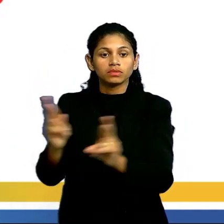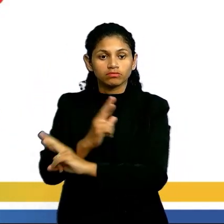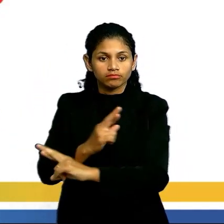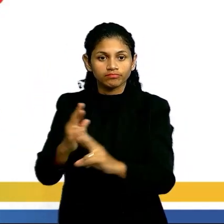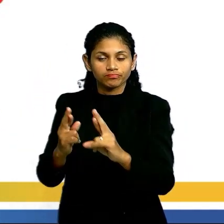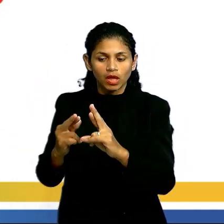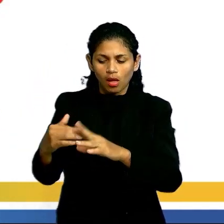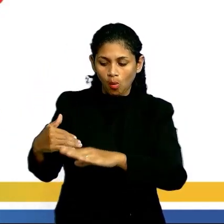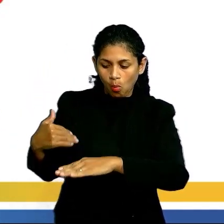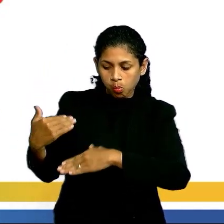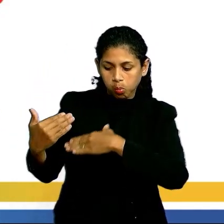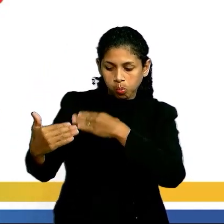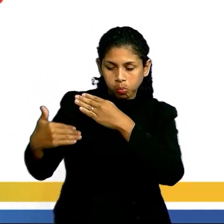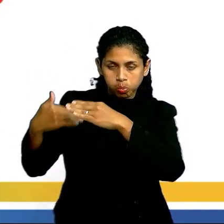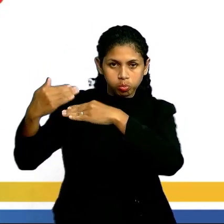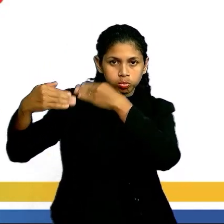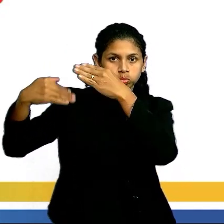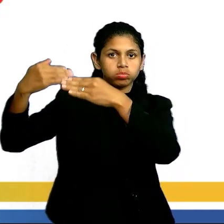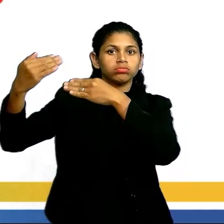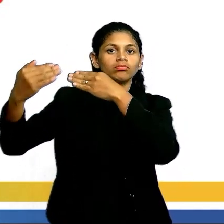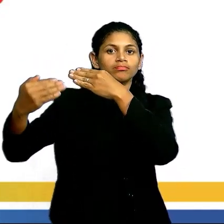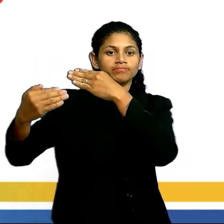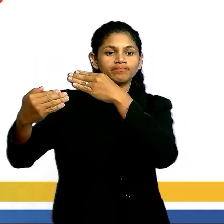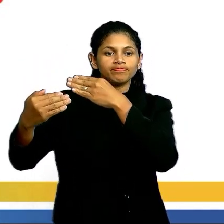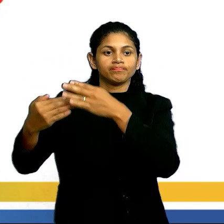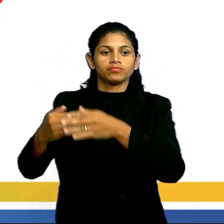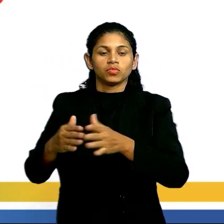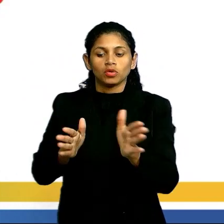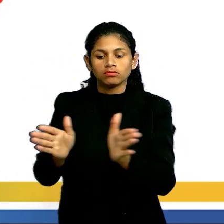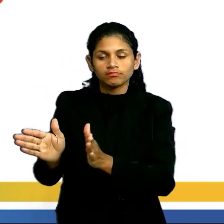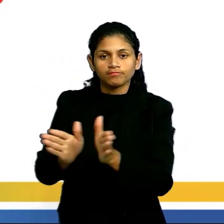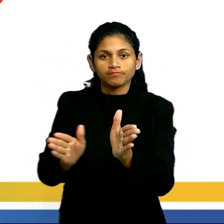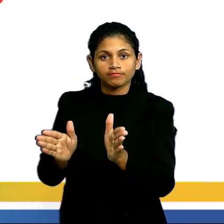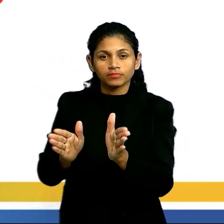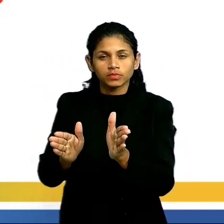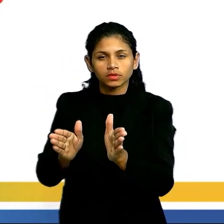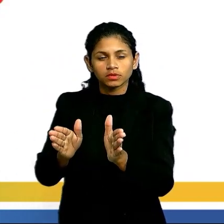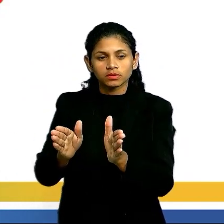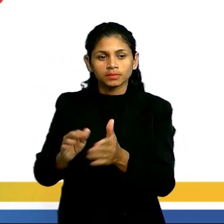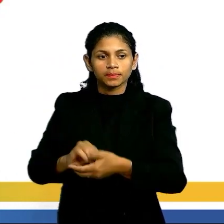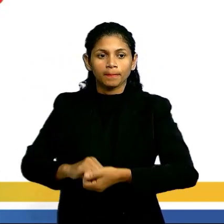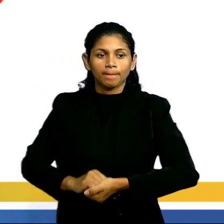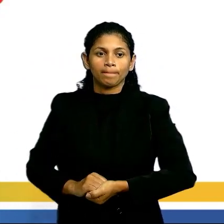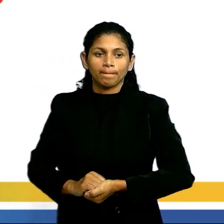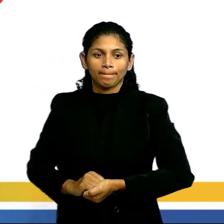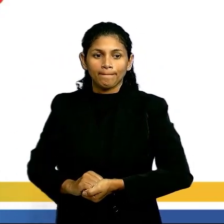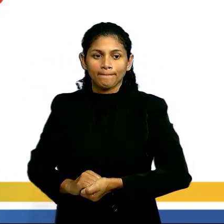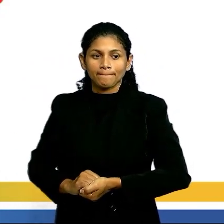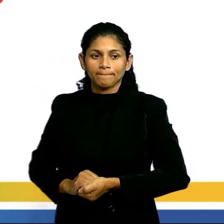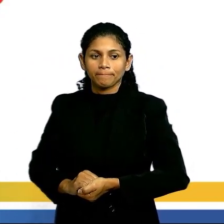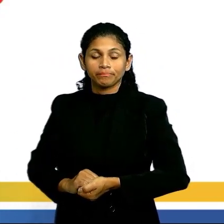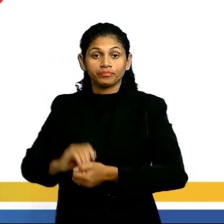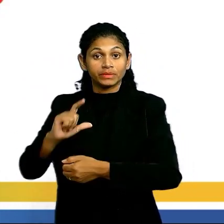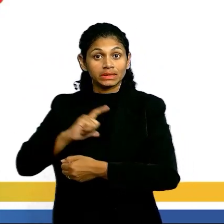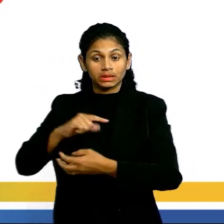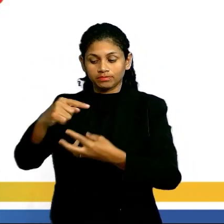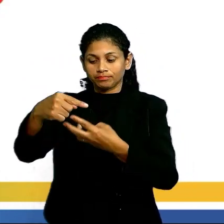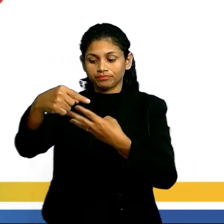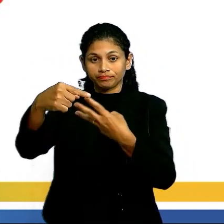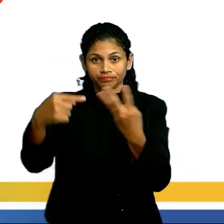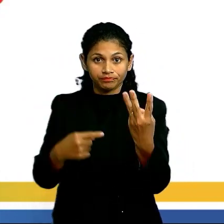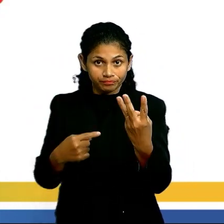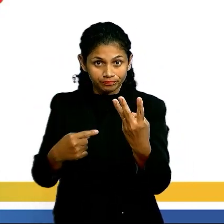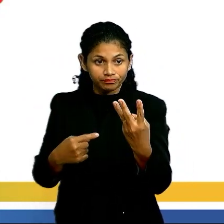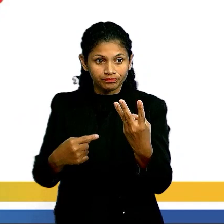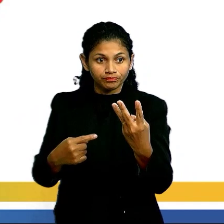evolutiva das espécies, nortear as decisões taxonômicas. E, pessoal, aqui temos 3 grupos. Temos o